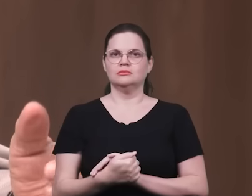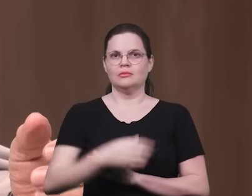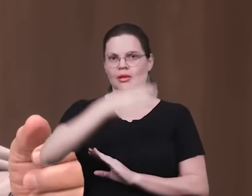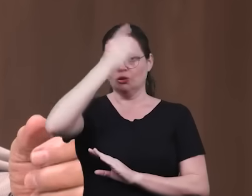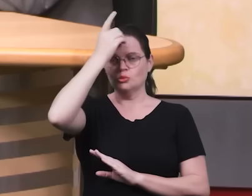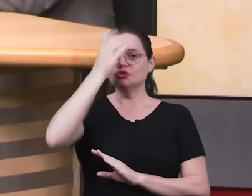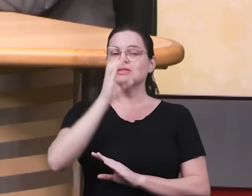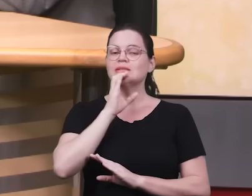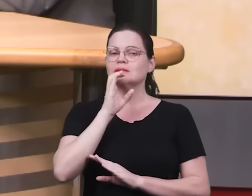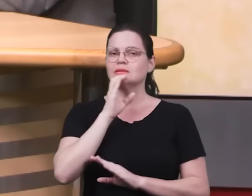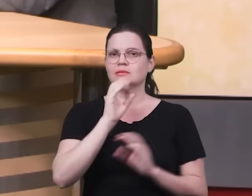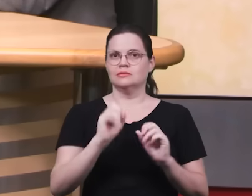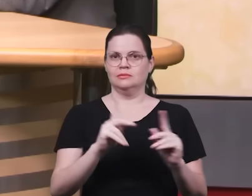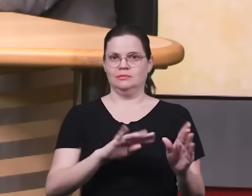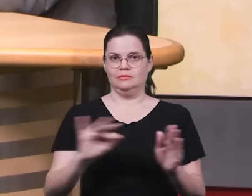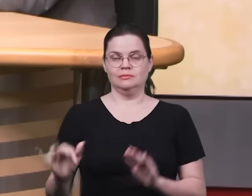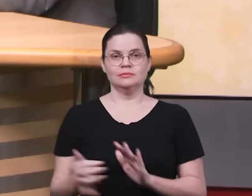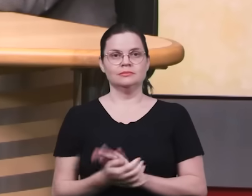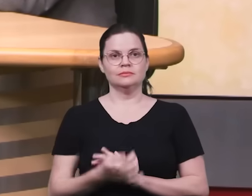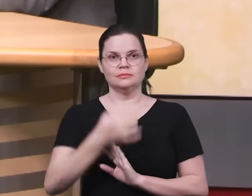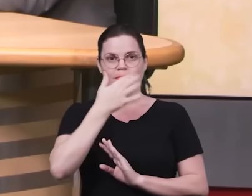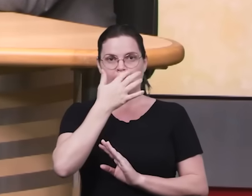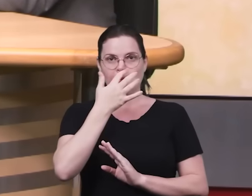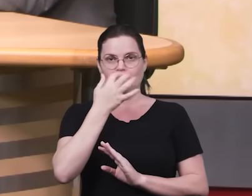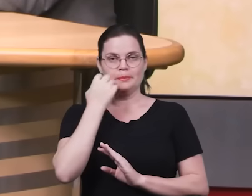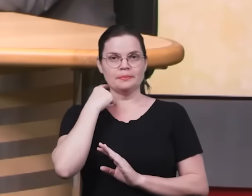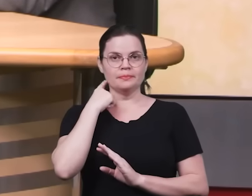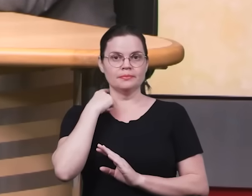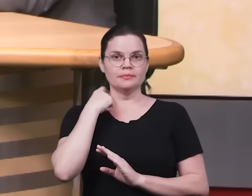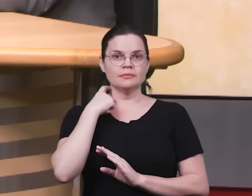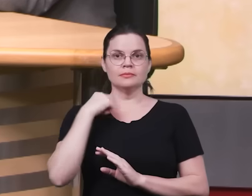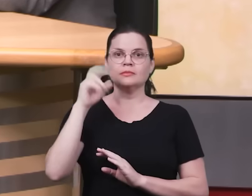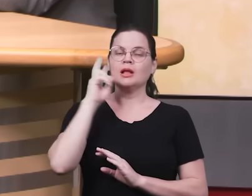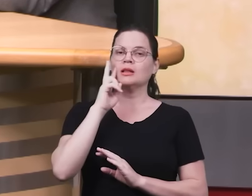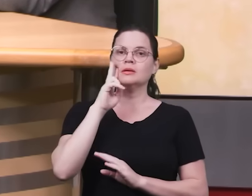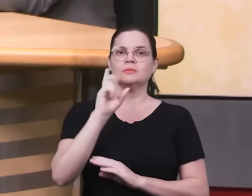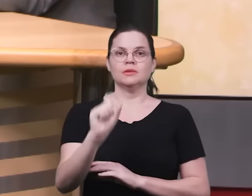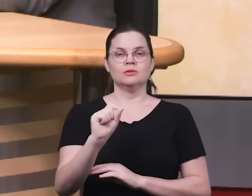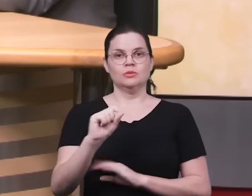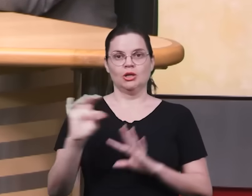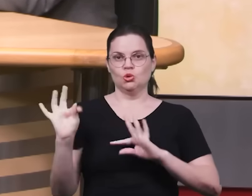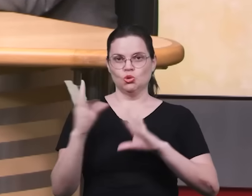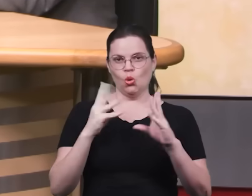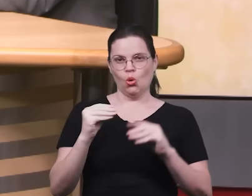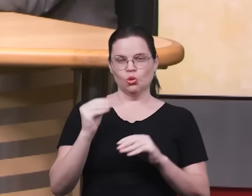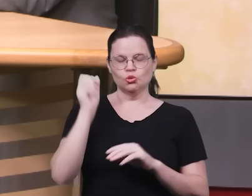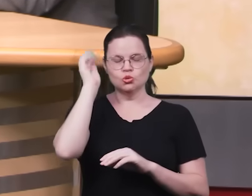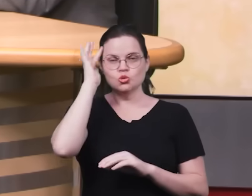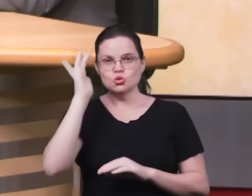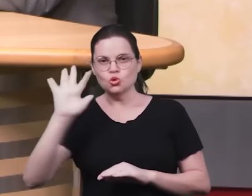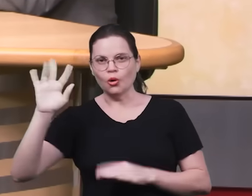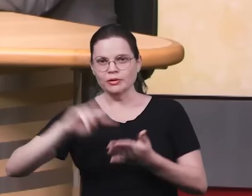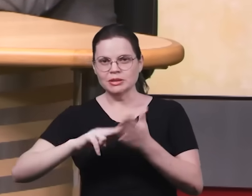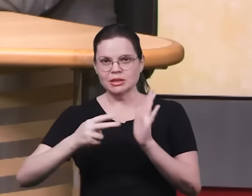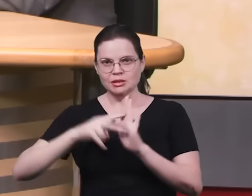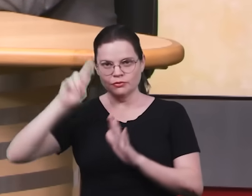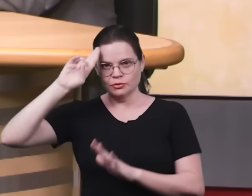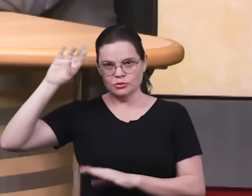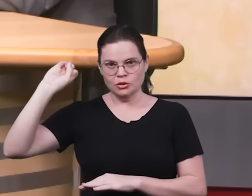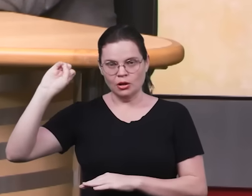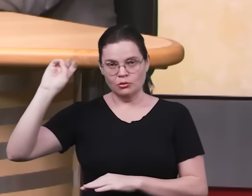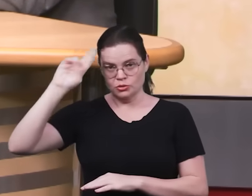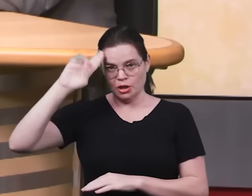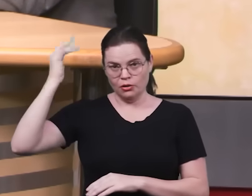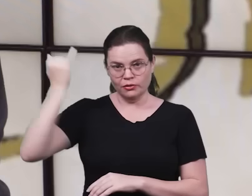de ciência. Lembrando, né, Gilson? Nem todo sonho, né? Exato. Nem todo sonho é do Senhor, mas tá. Eclesiastes 5